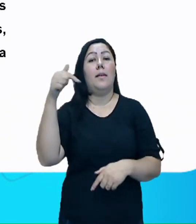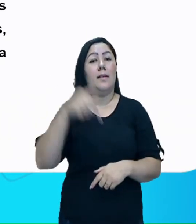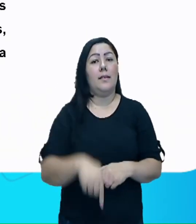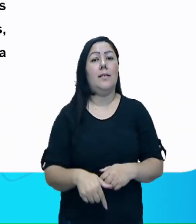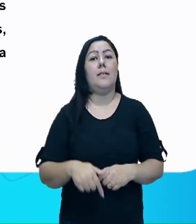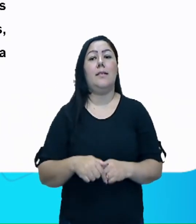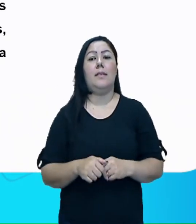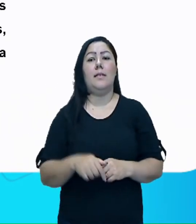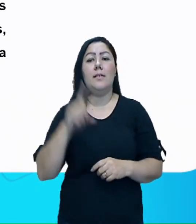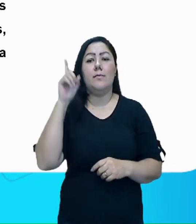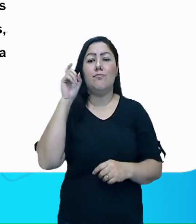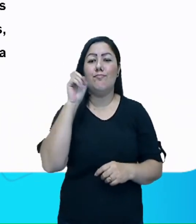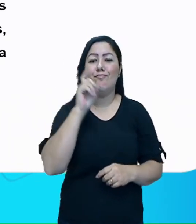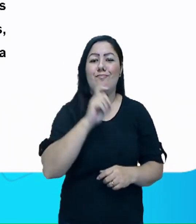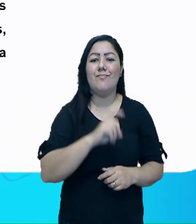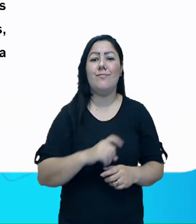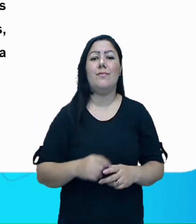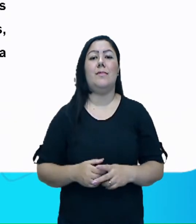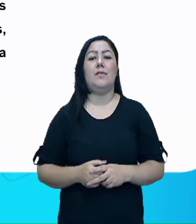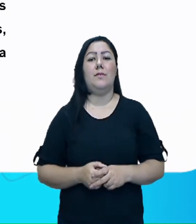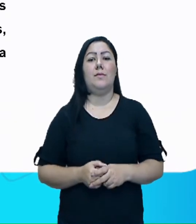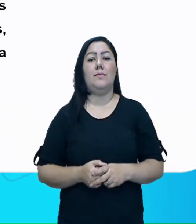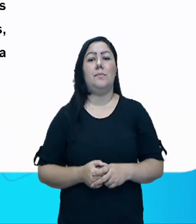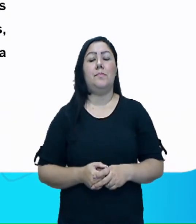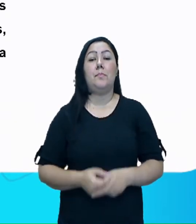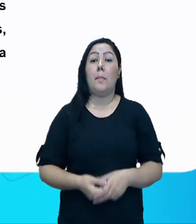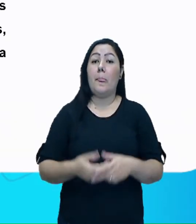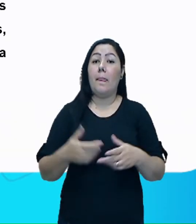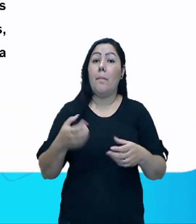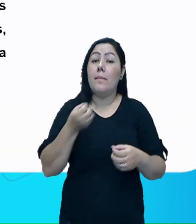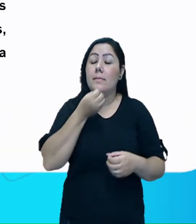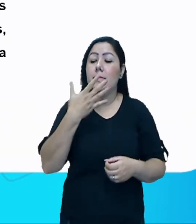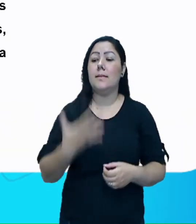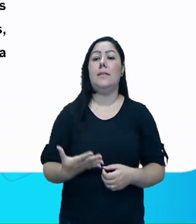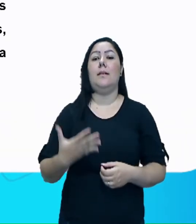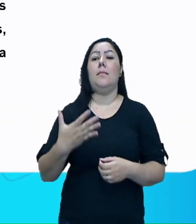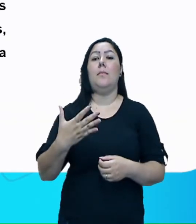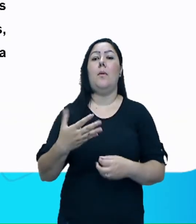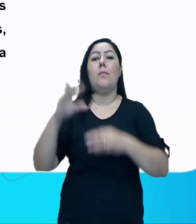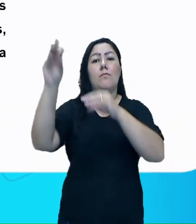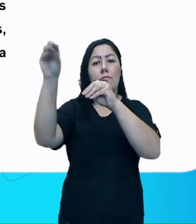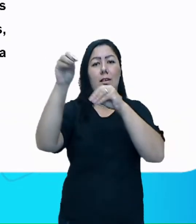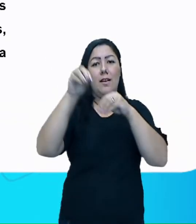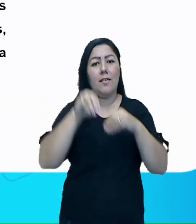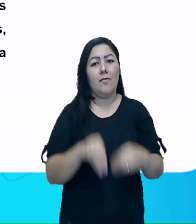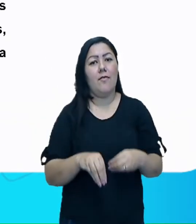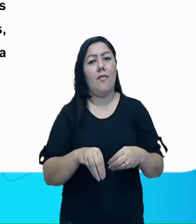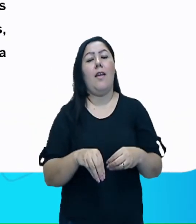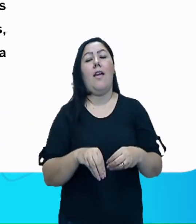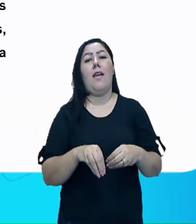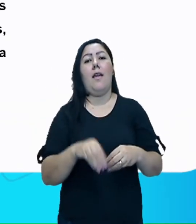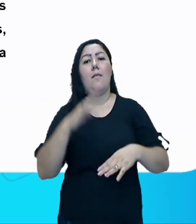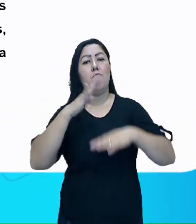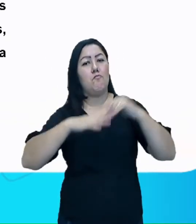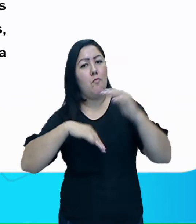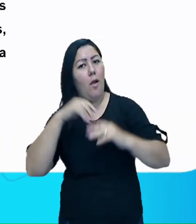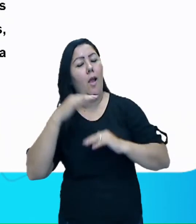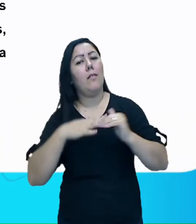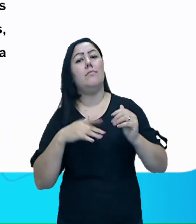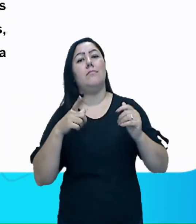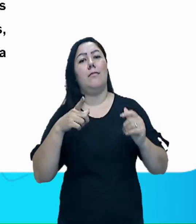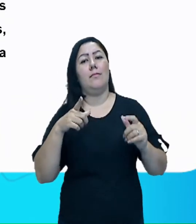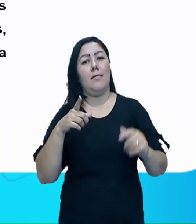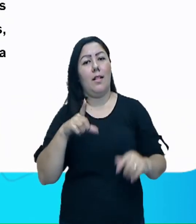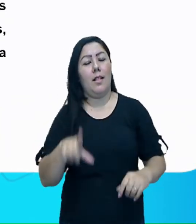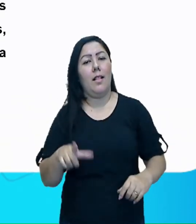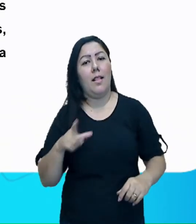trazem consigo novas habilidades e conhecimentos que, combinados com fatores locais, promovem